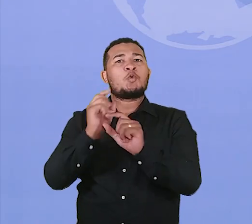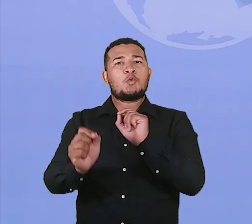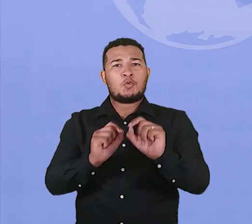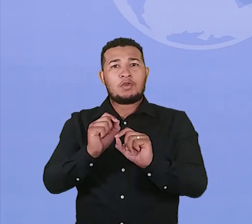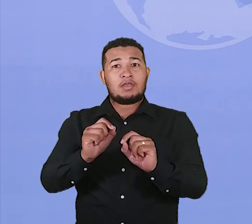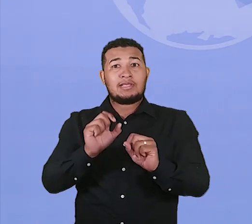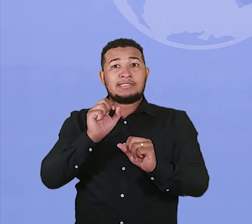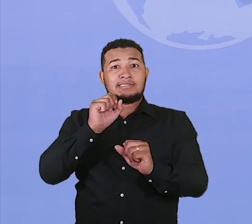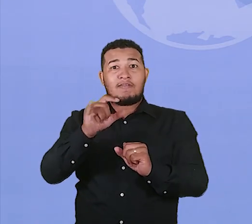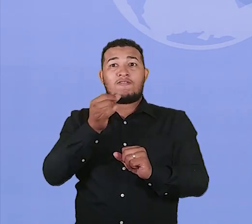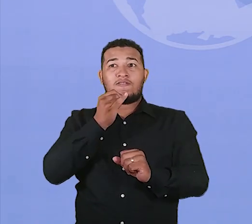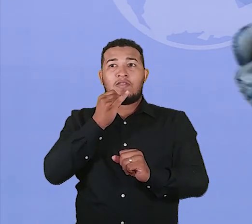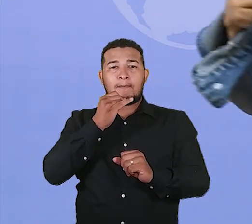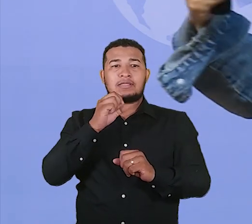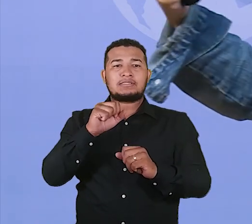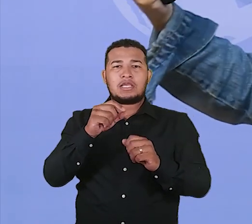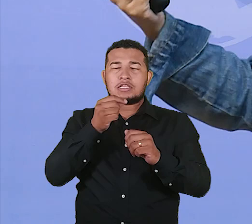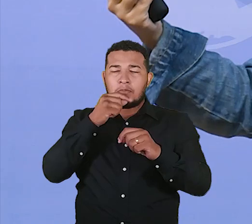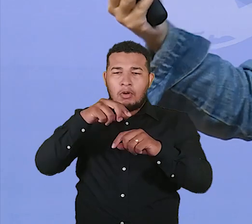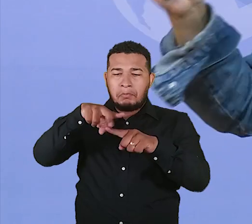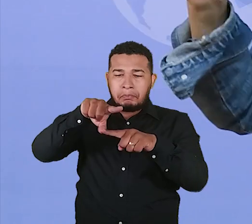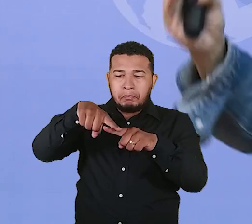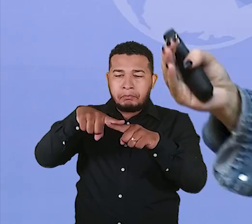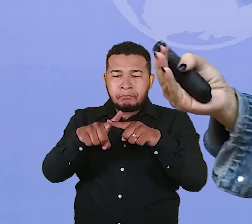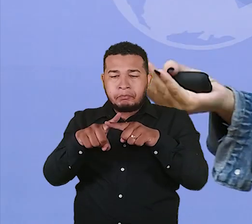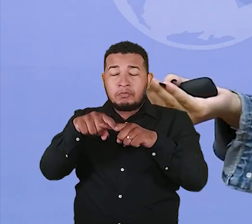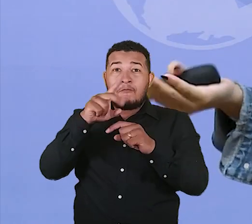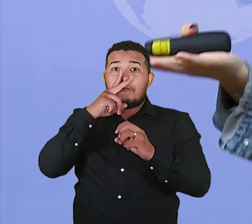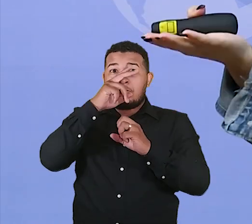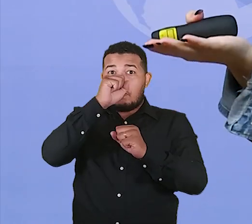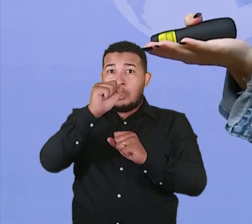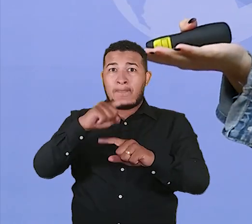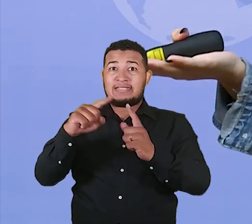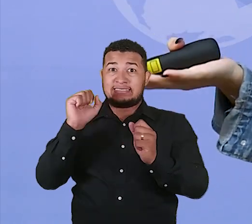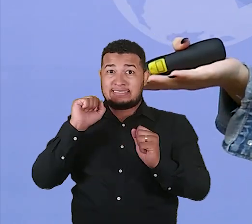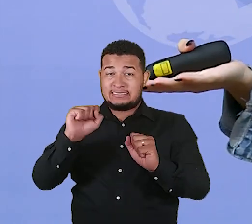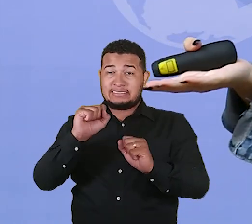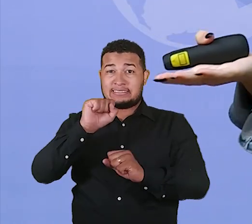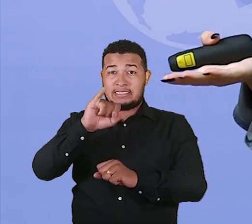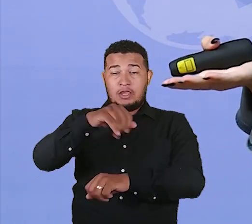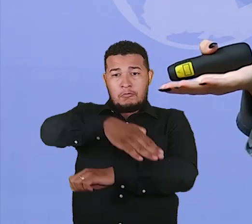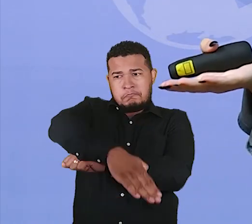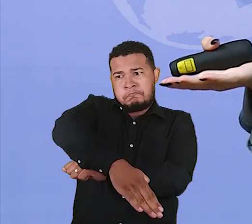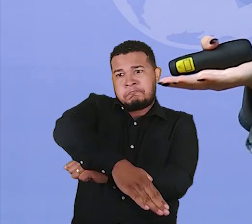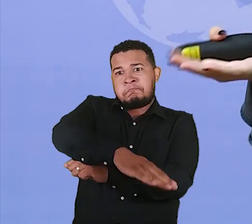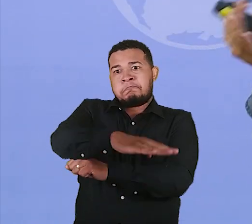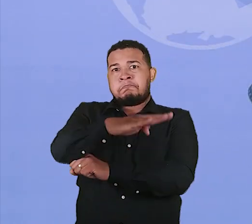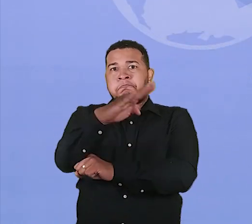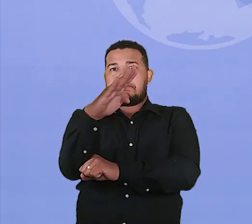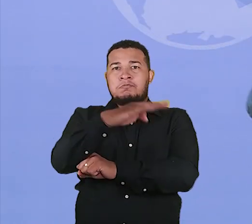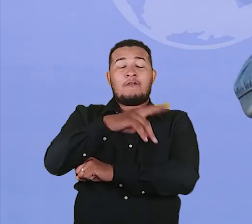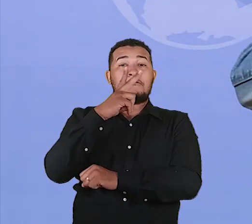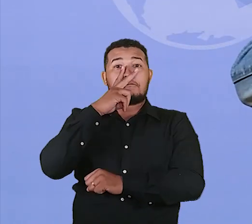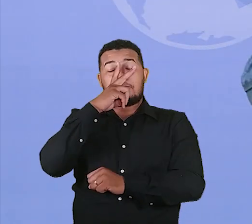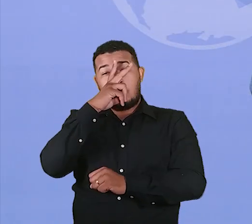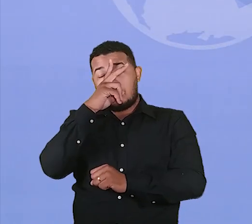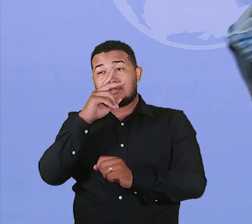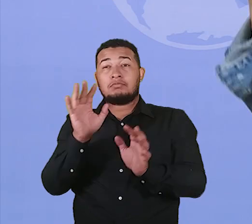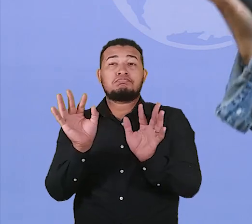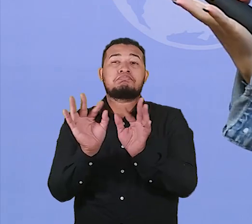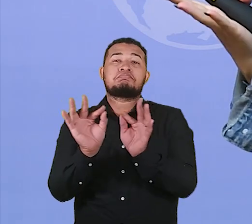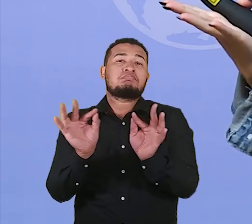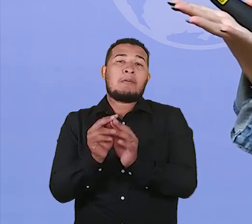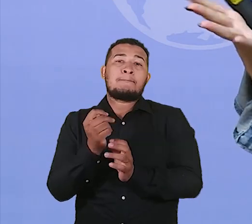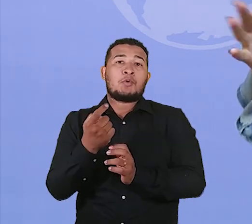chegou conclusão que quanto maior alavanca menos força você vai ter que fazer para levantar um objeto então se tiver